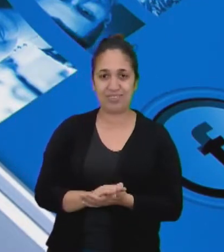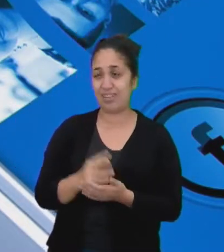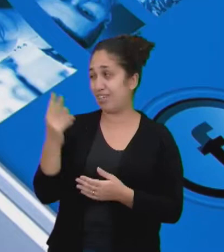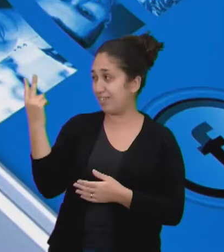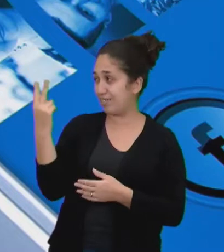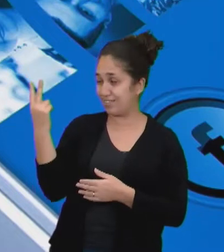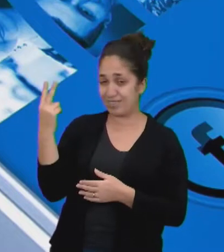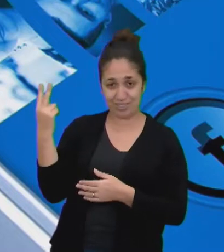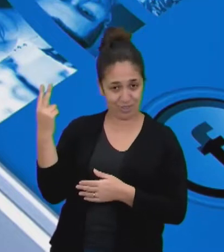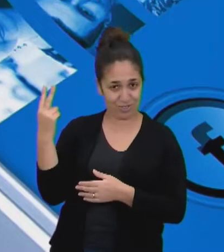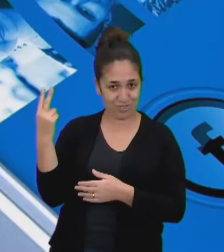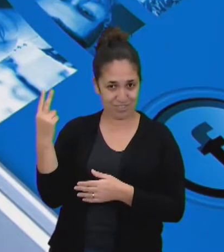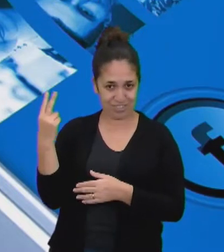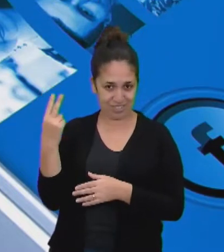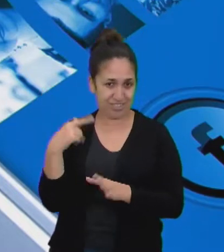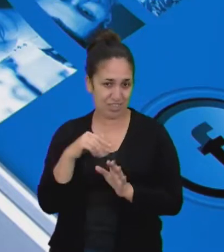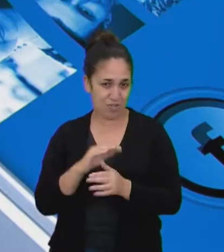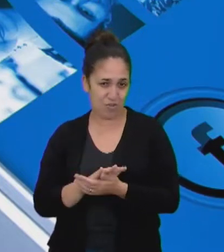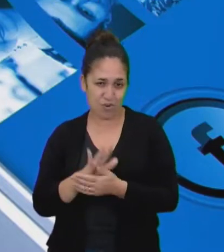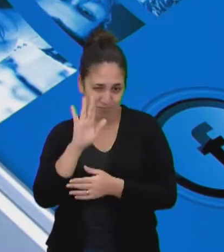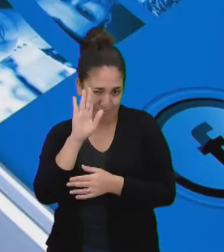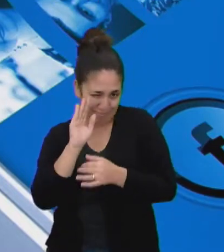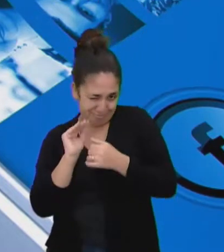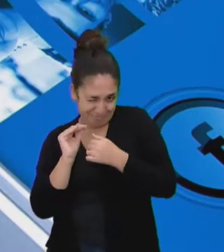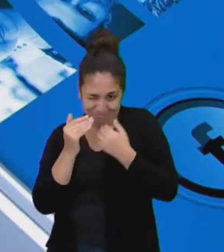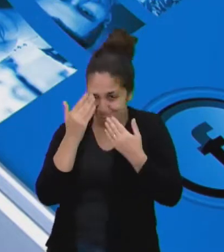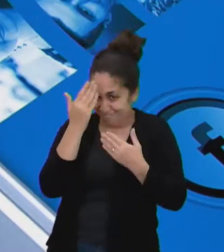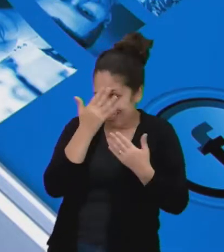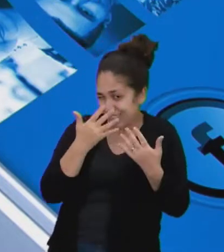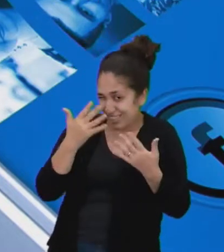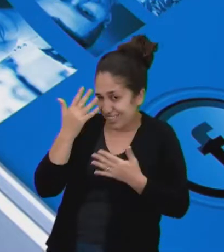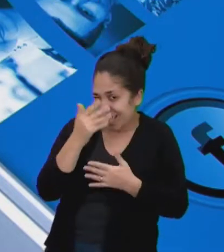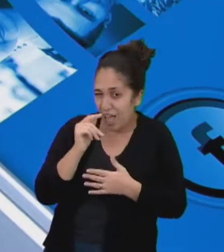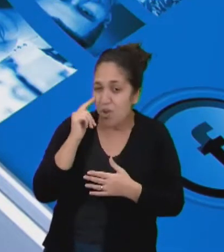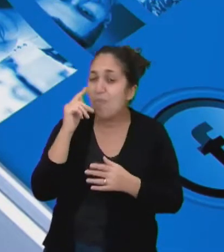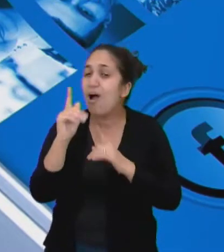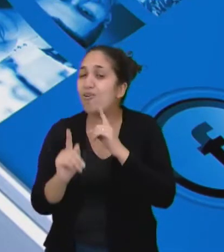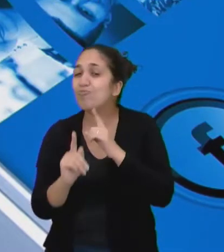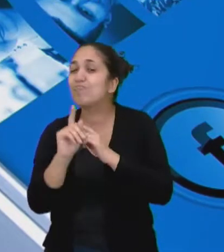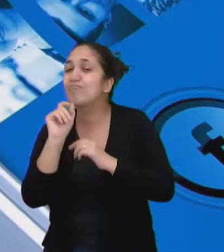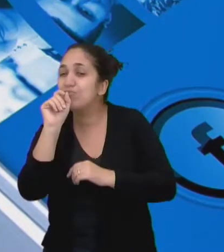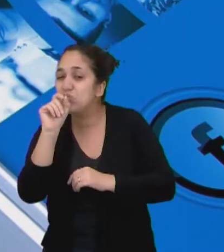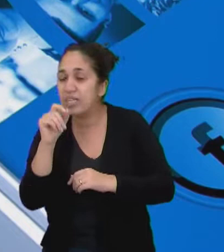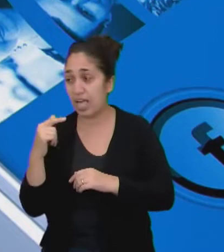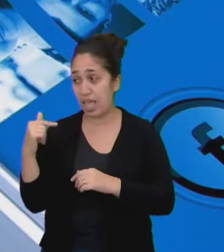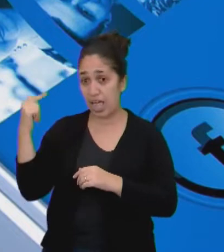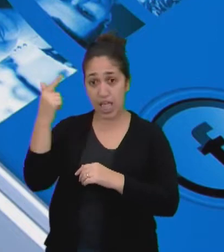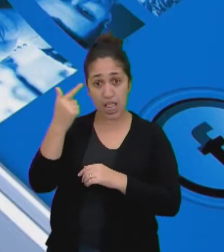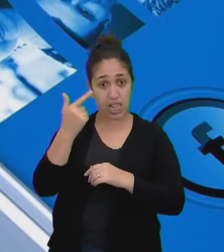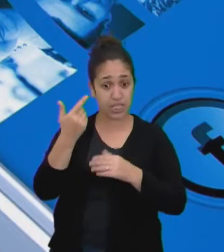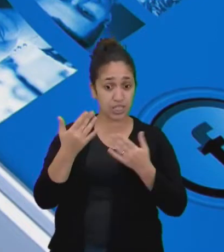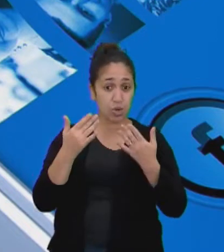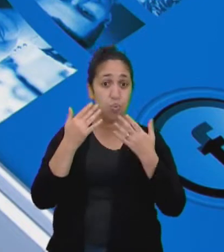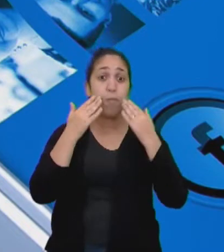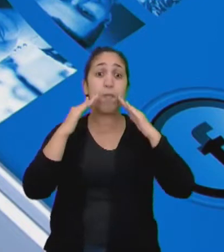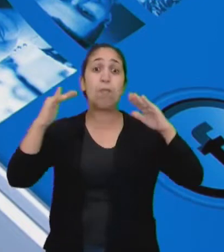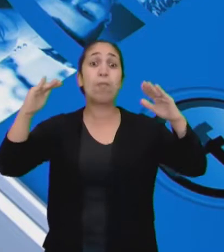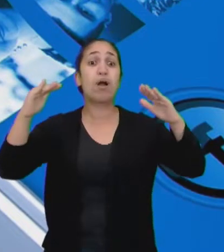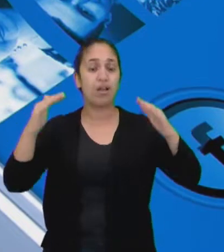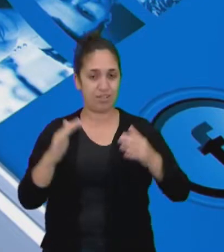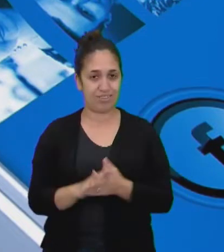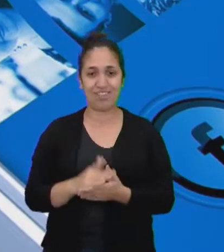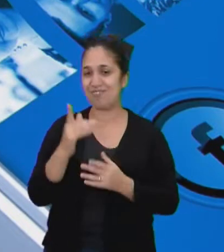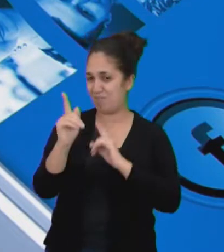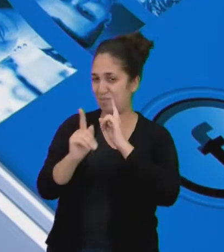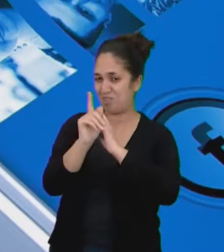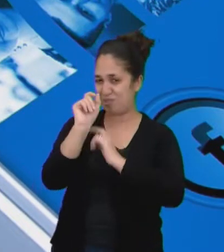duas pessoas aí, que eu não vou fazer um mistério para que vocês descubram quem é, eles estão fazendo uma propaganda da vida deles. Vamos lá, vamos descobrir